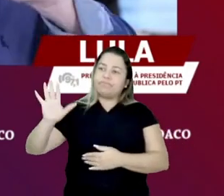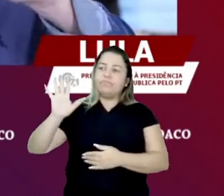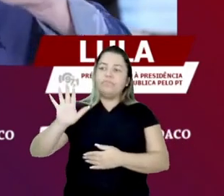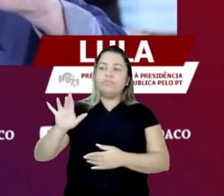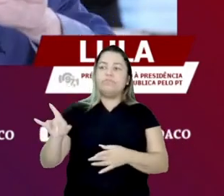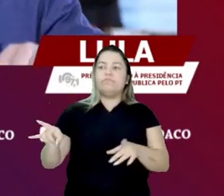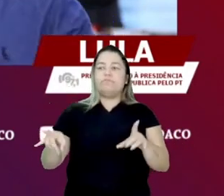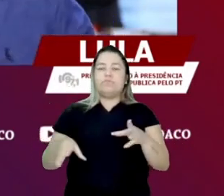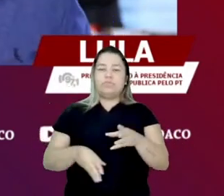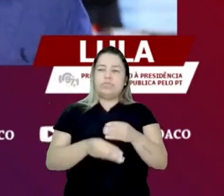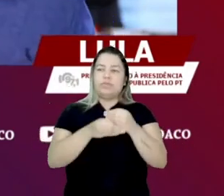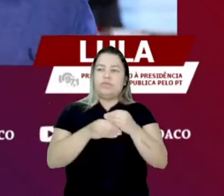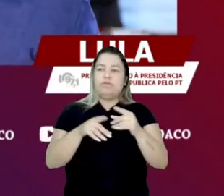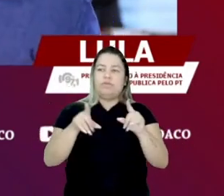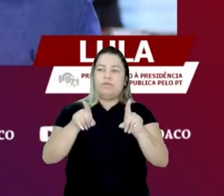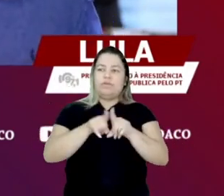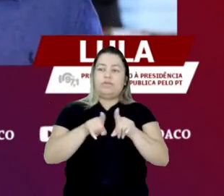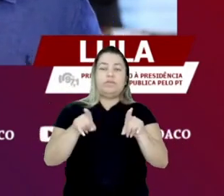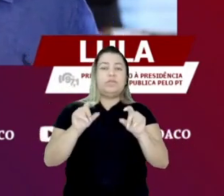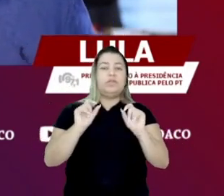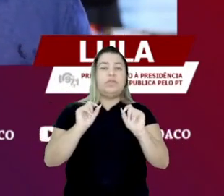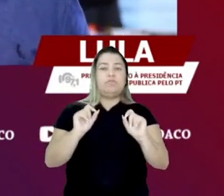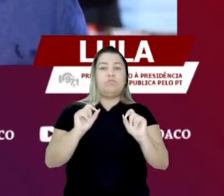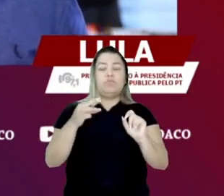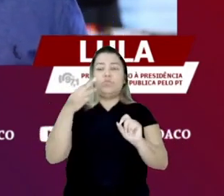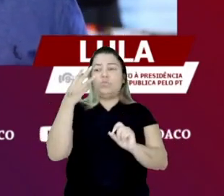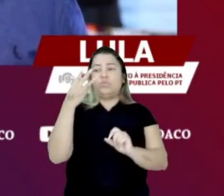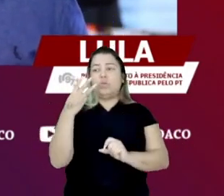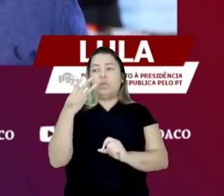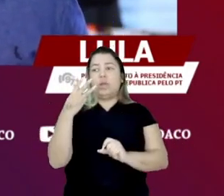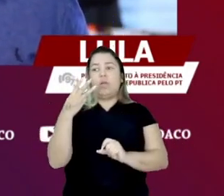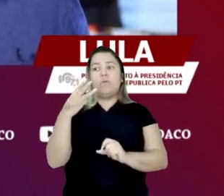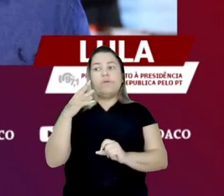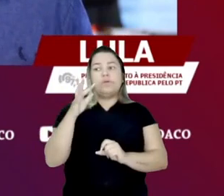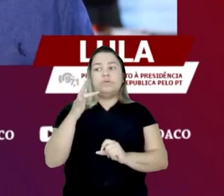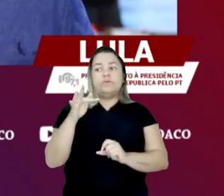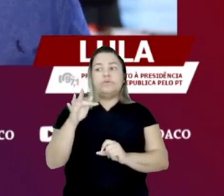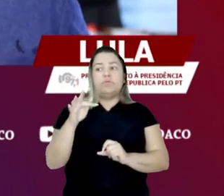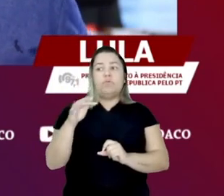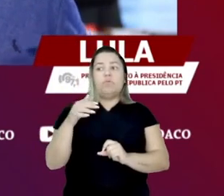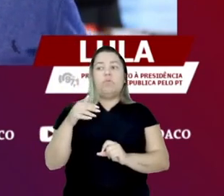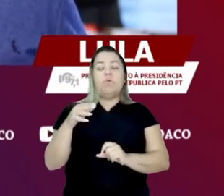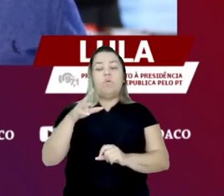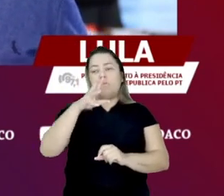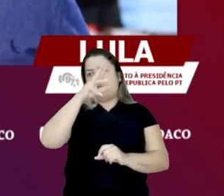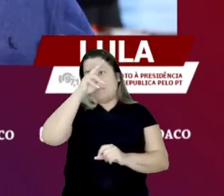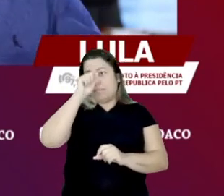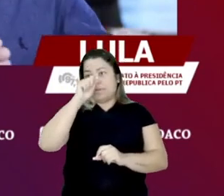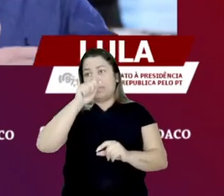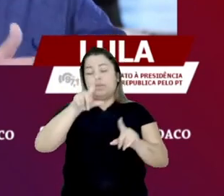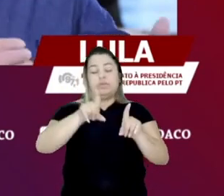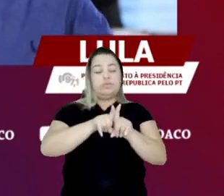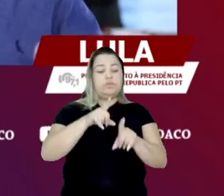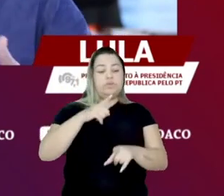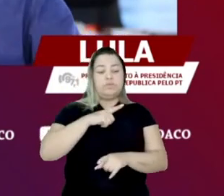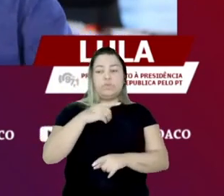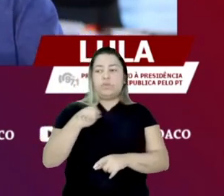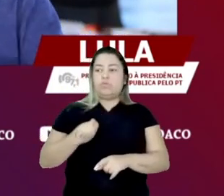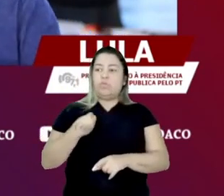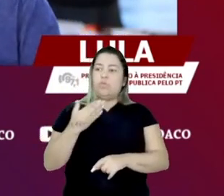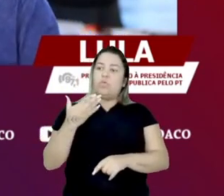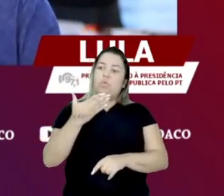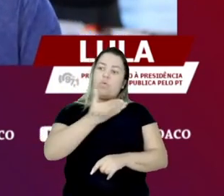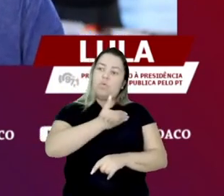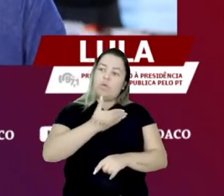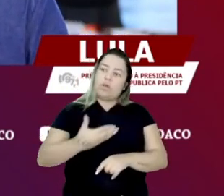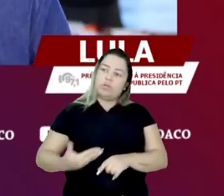participar e o governo federal tem que participar juntos. Juntos, não pode ser separado. Não pode cada um ter uma política trombando